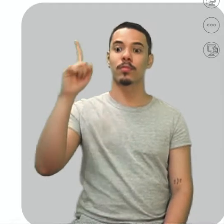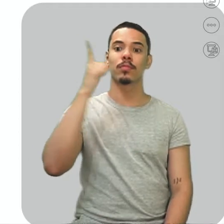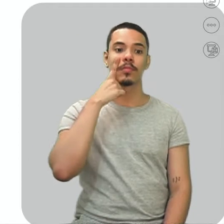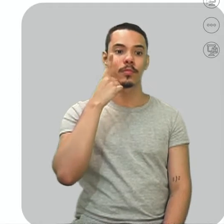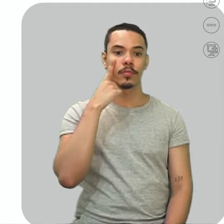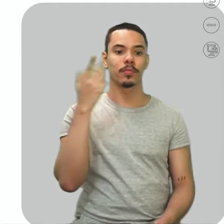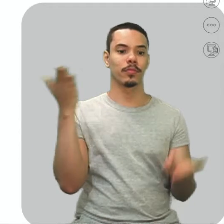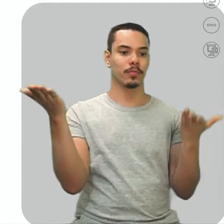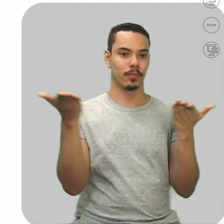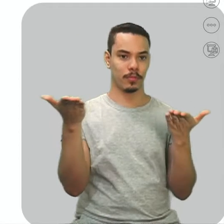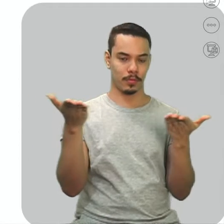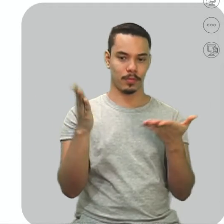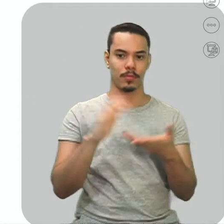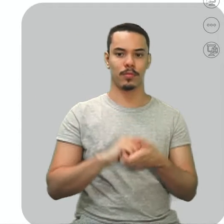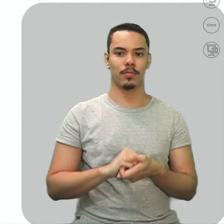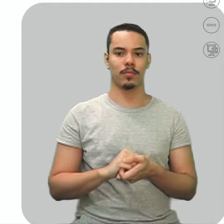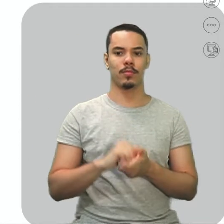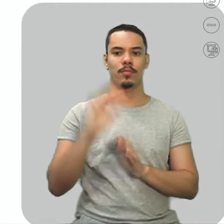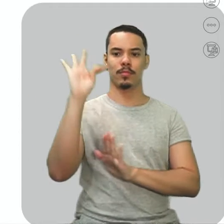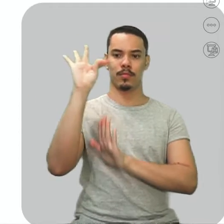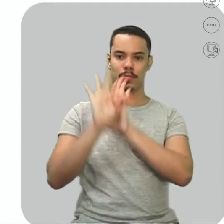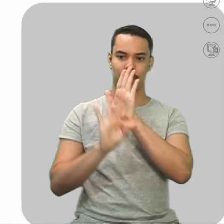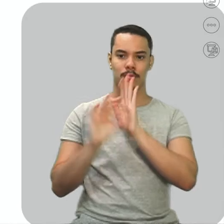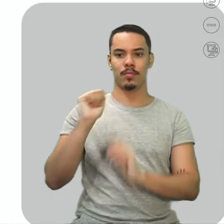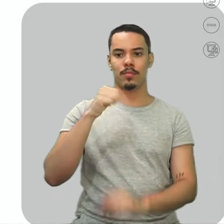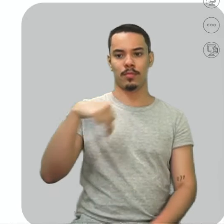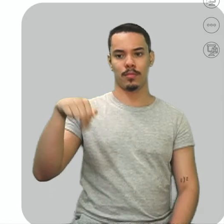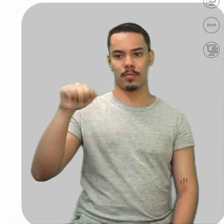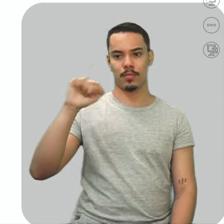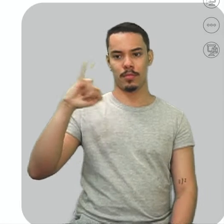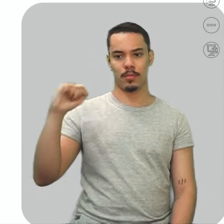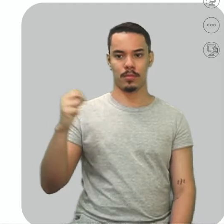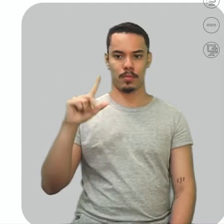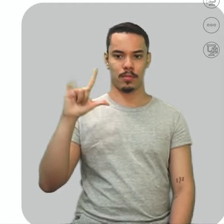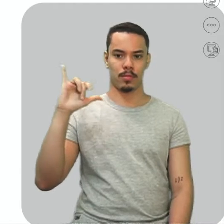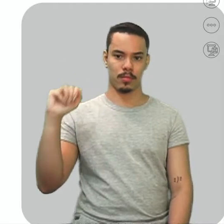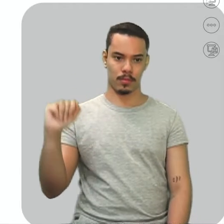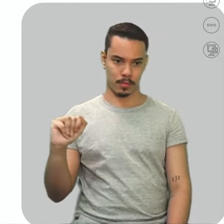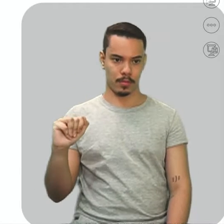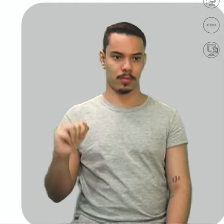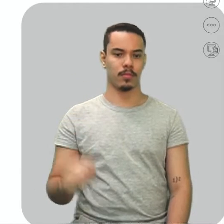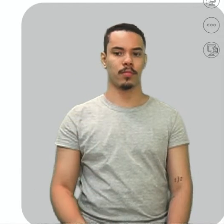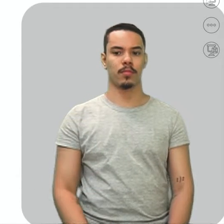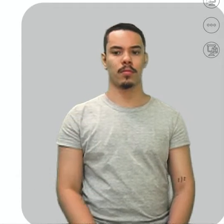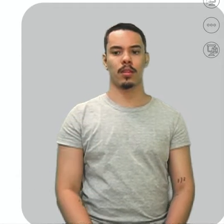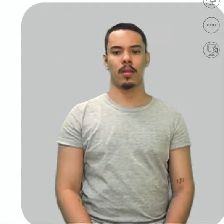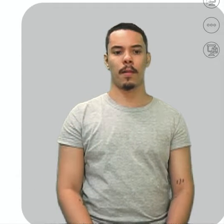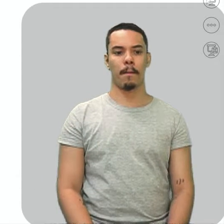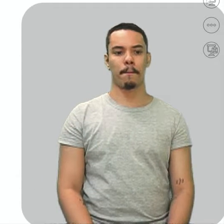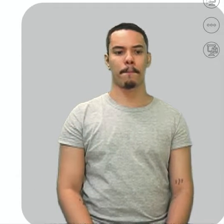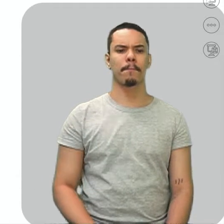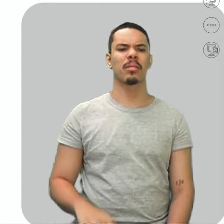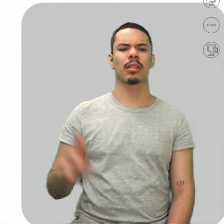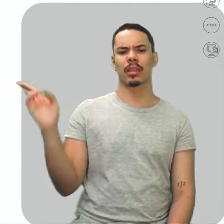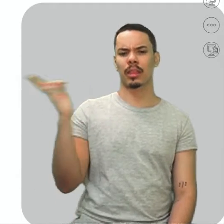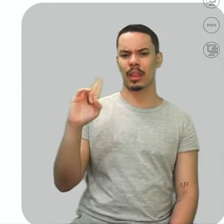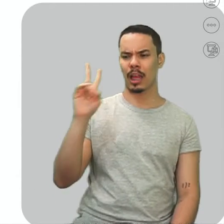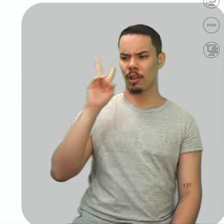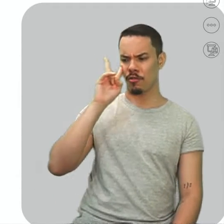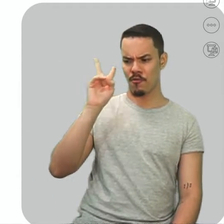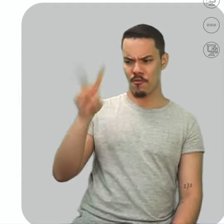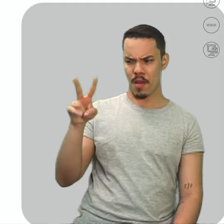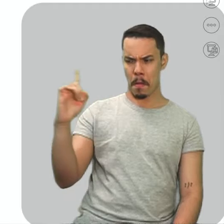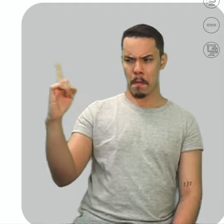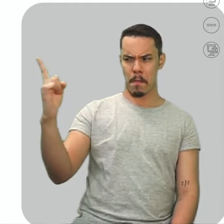ver Esse é o texto aqui da Ana Júlia Los Hermanos e quem te ver